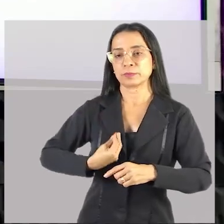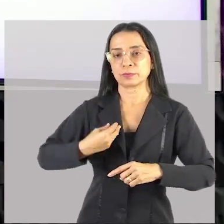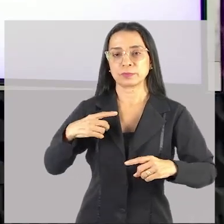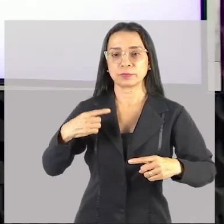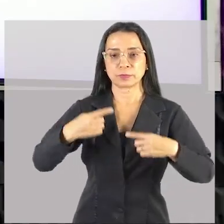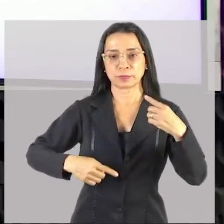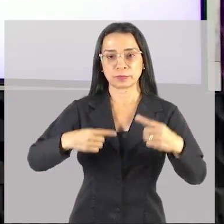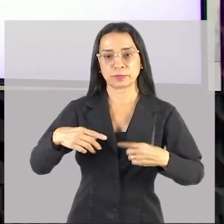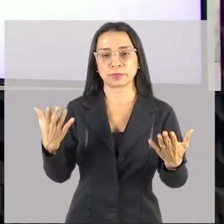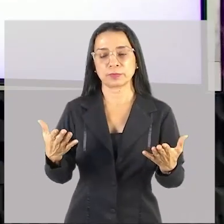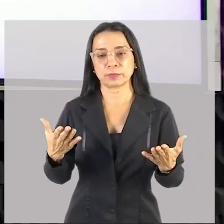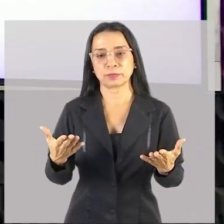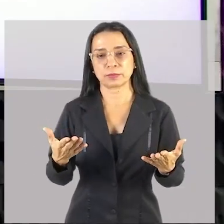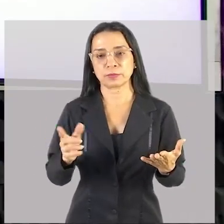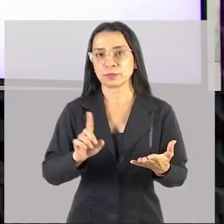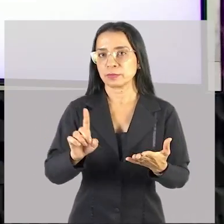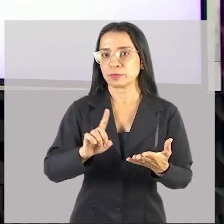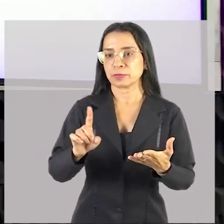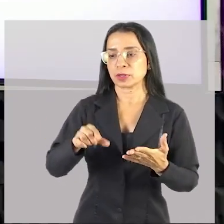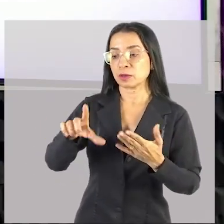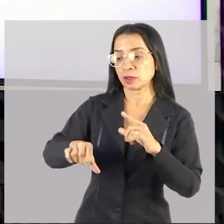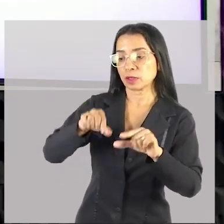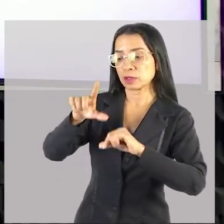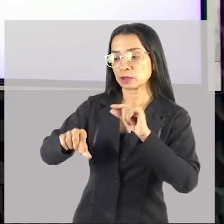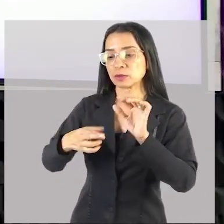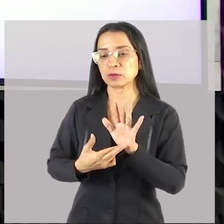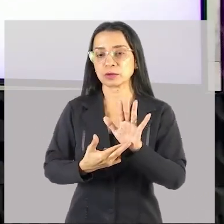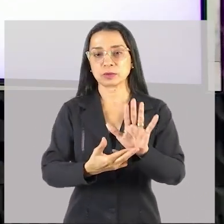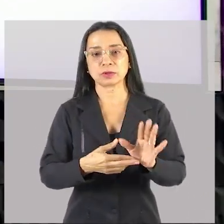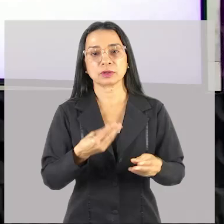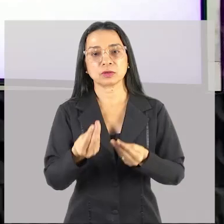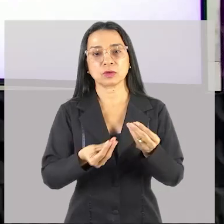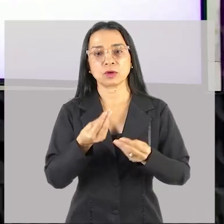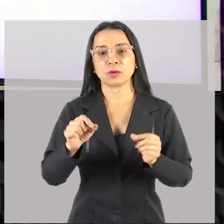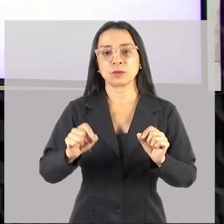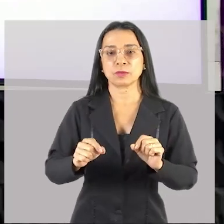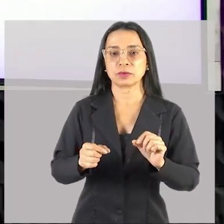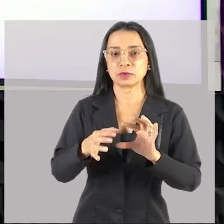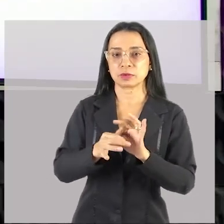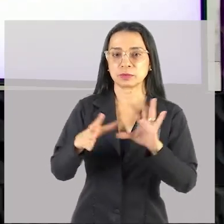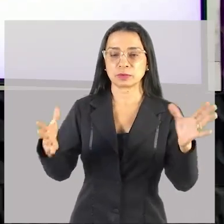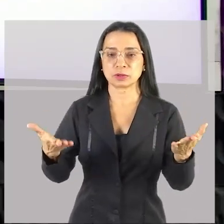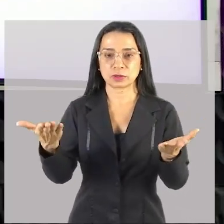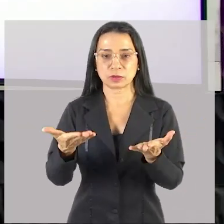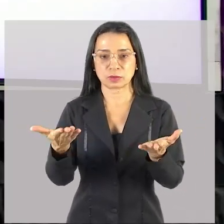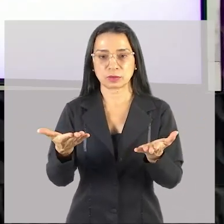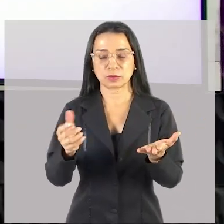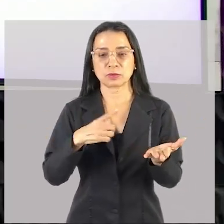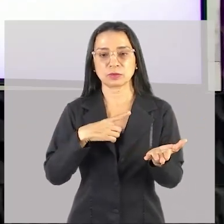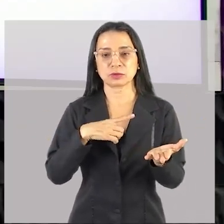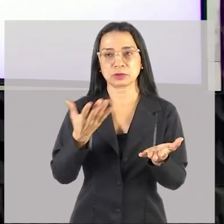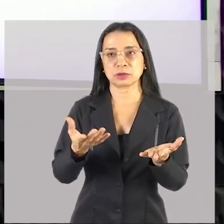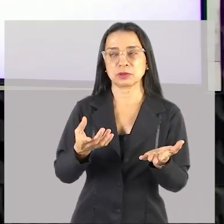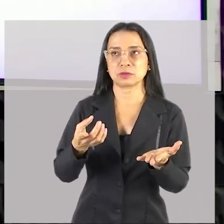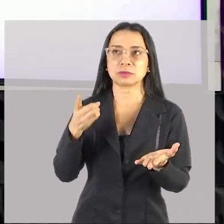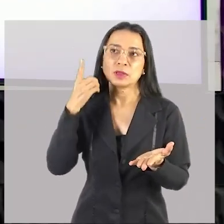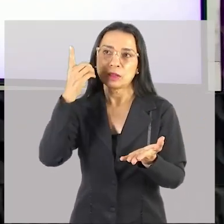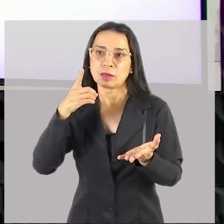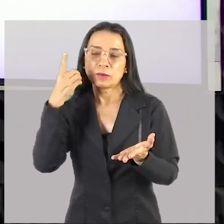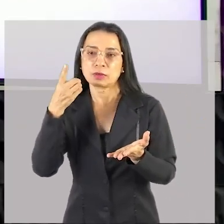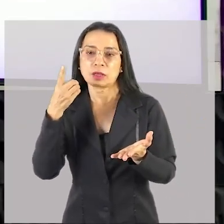participavam diretamente. Eles não elegiam representantes, como no caso é a nossa democracia hoje. Hoje nós elegemos